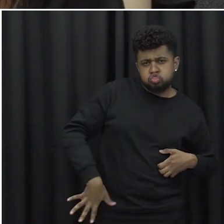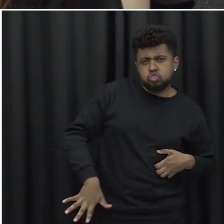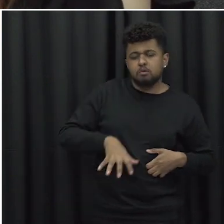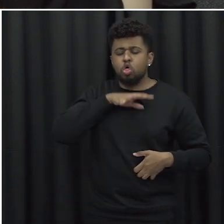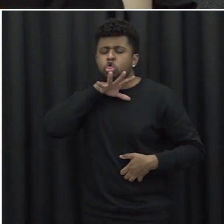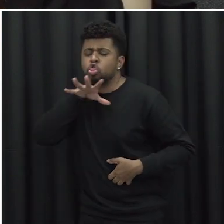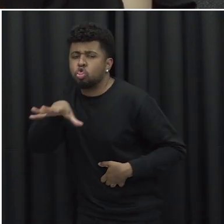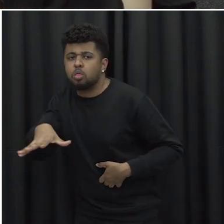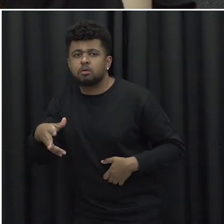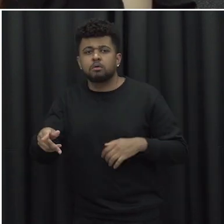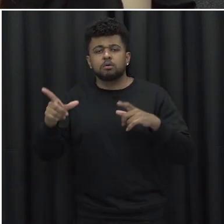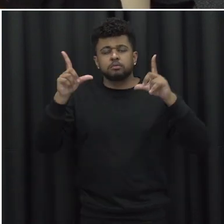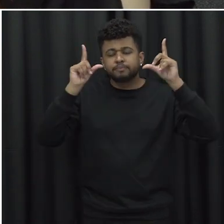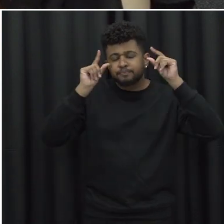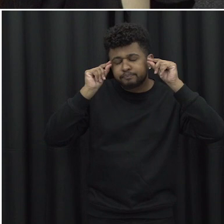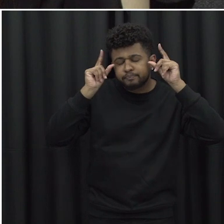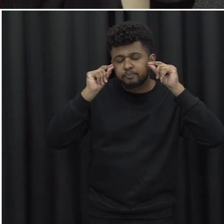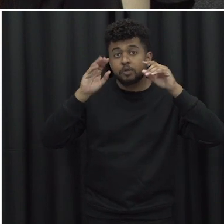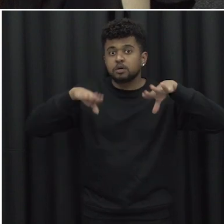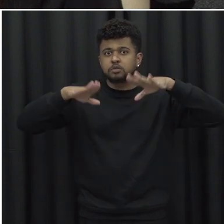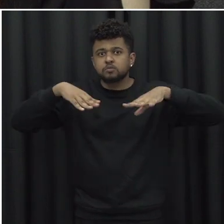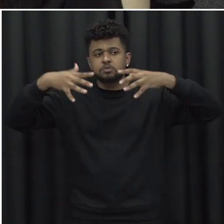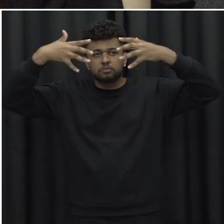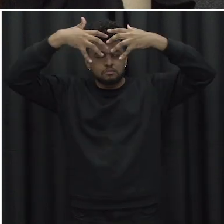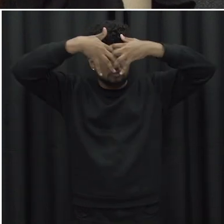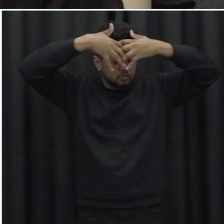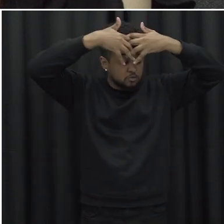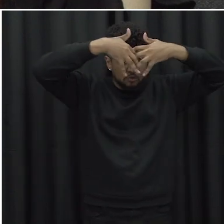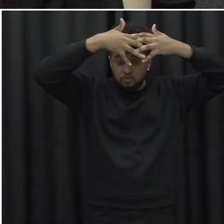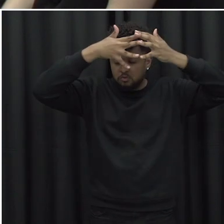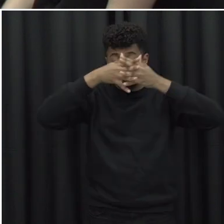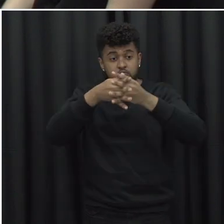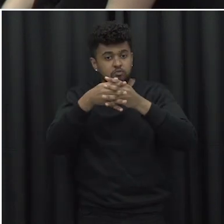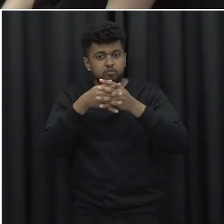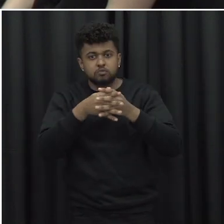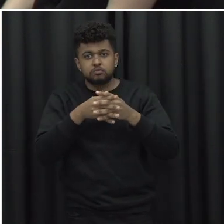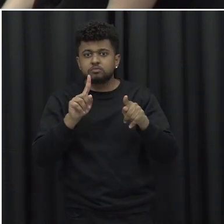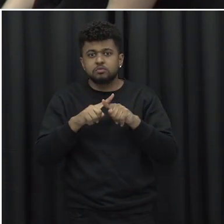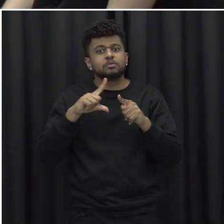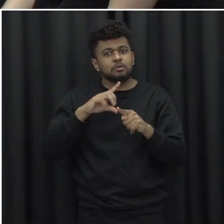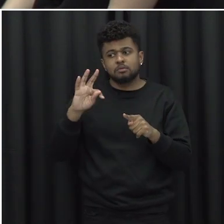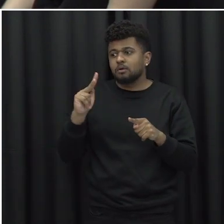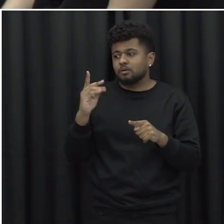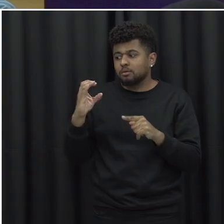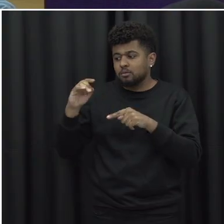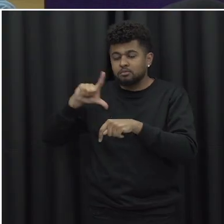diarreia, vômito, sonolência excessiva, às vezes até confusão mental, e isso por causa do efeito que o THC pode ter numa